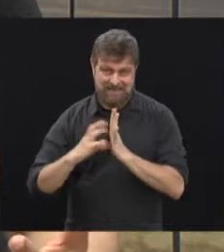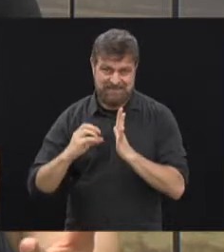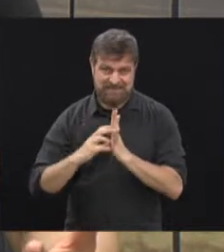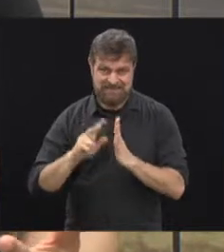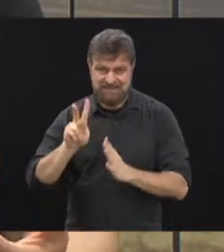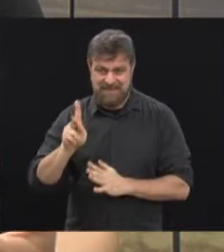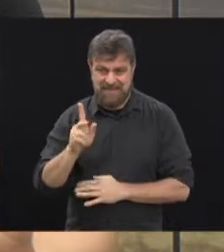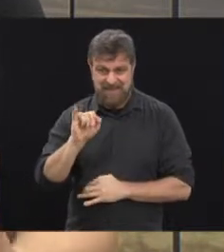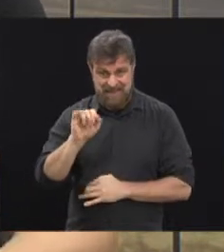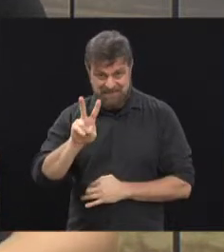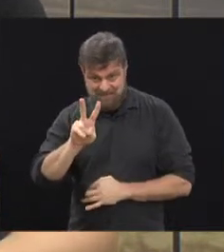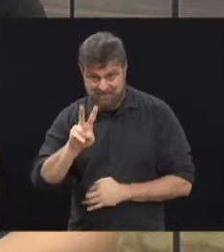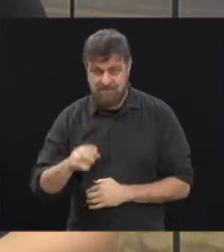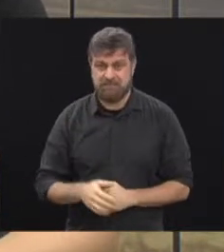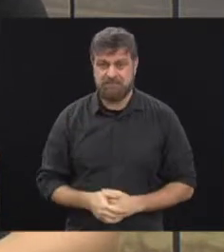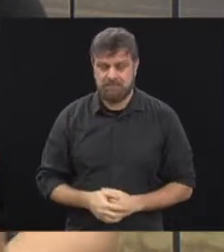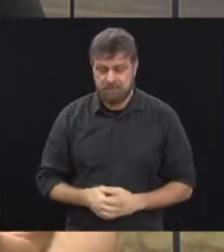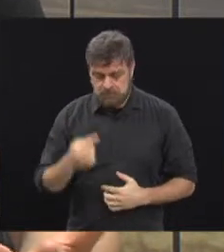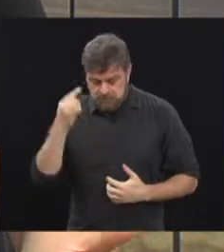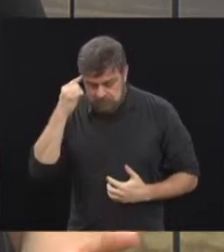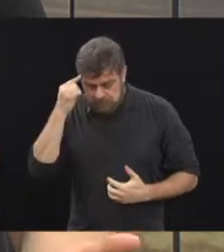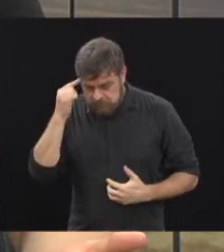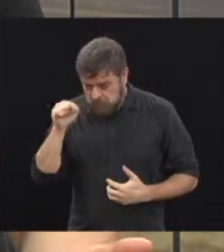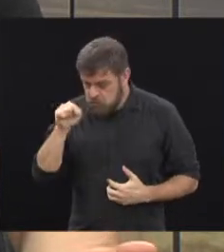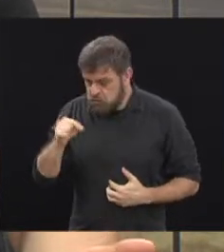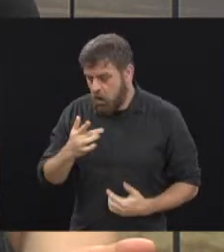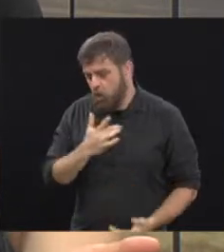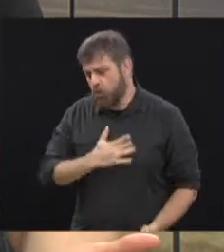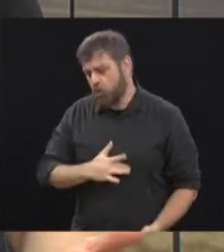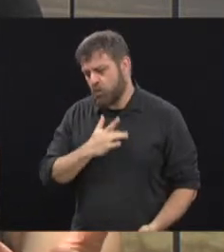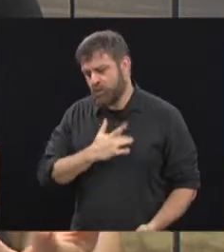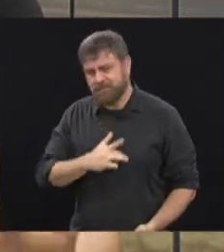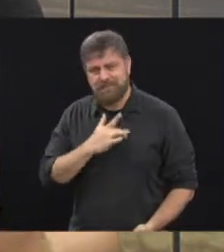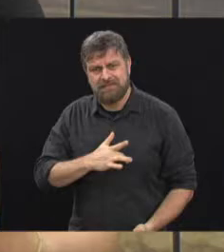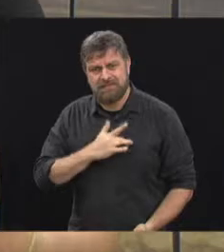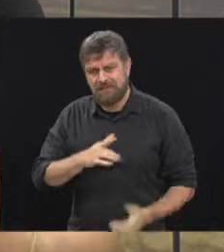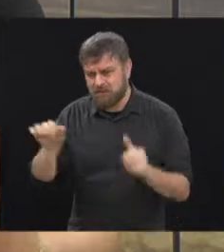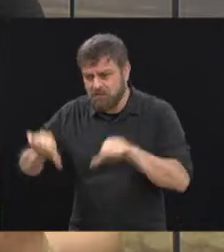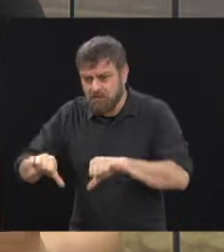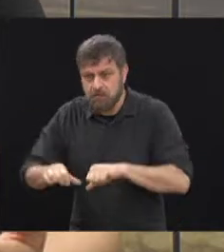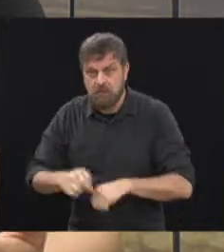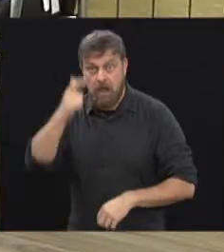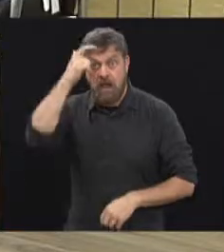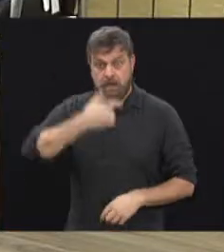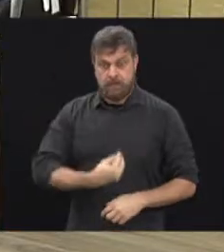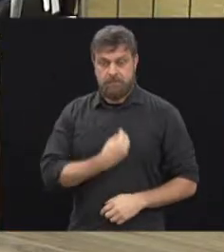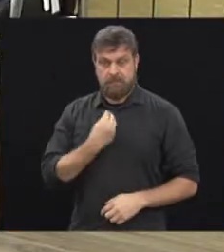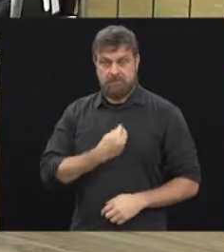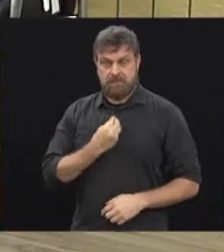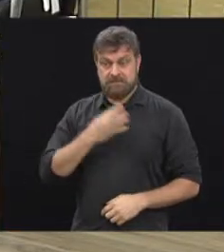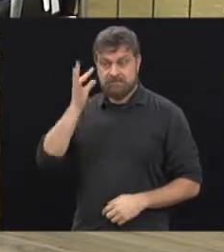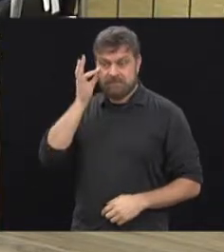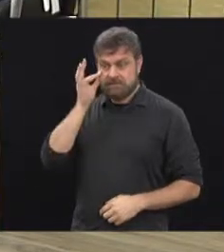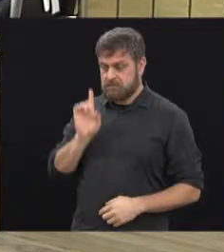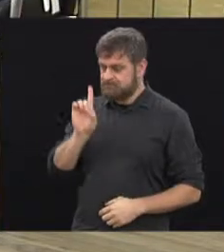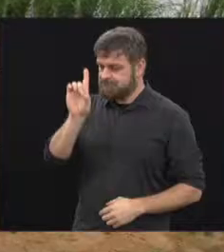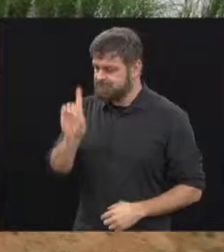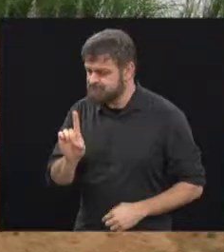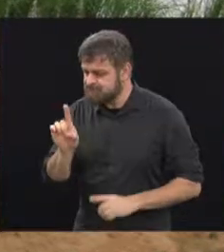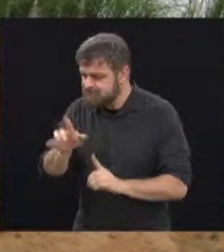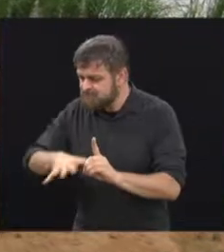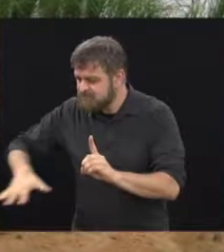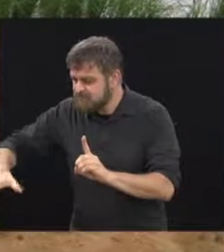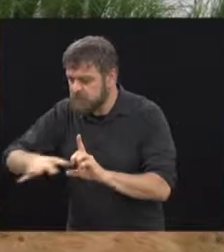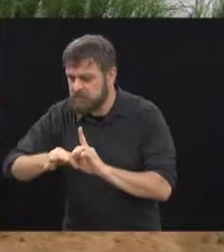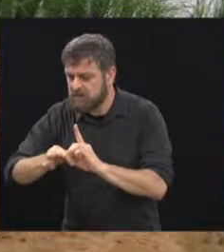você para pensar que deve ser a pior situação do mundo, né? Mas quando eu estava lá, eu só conseguia